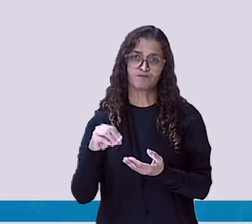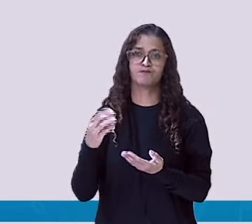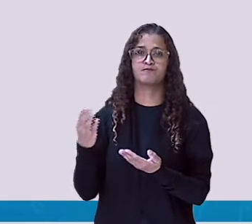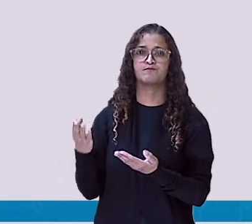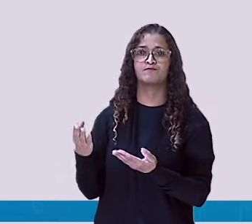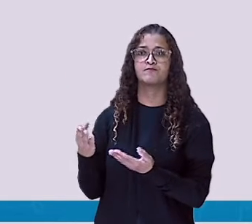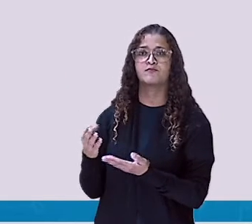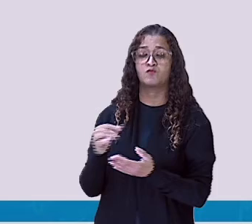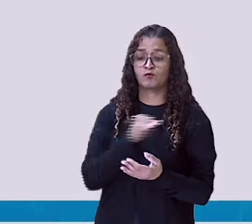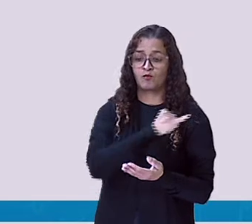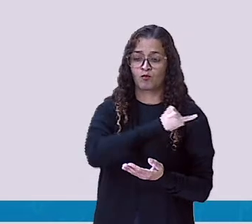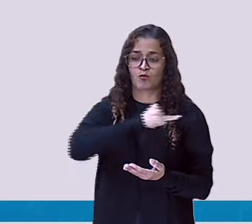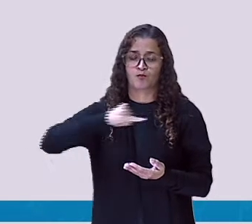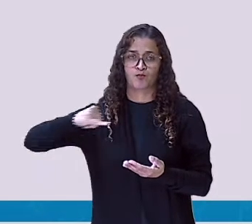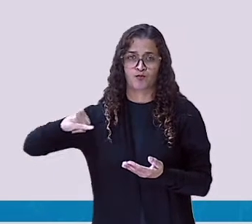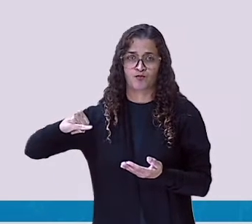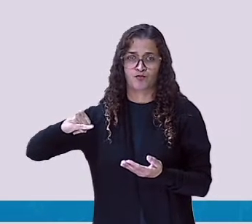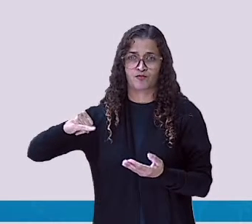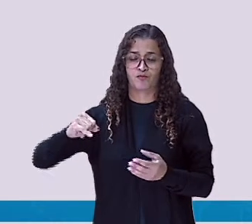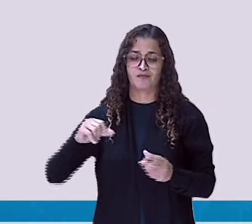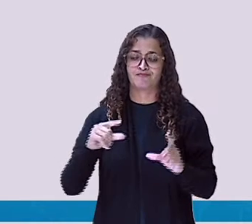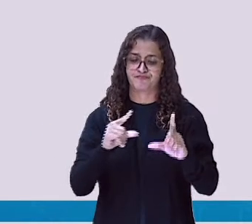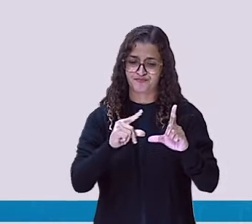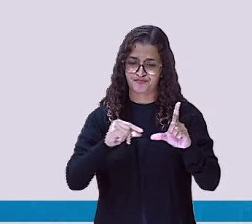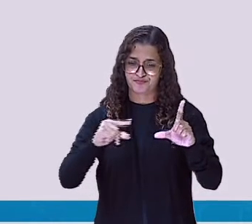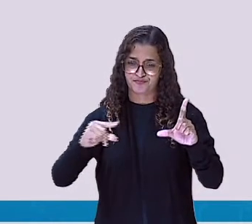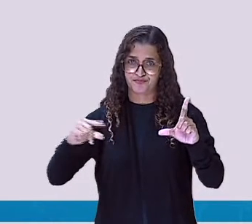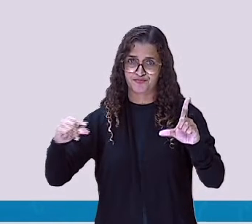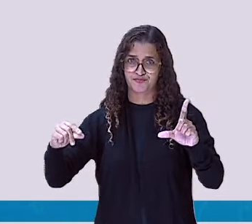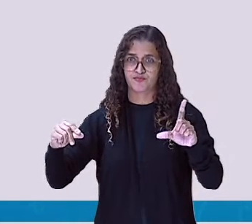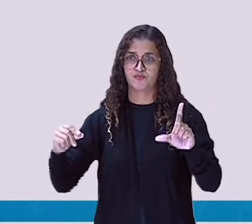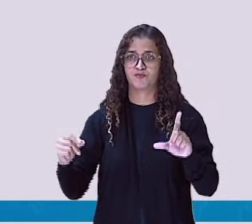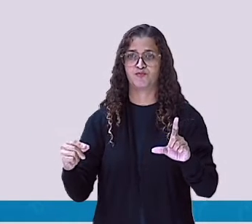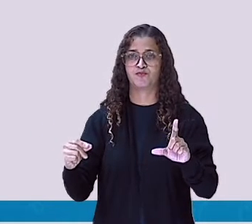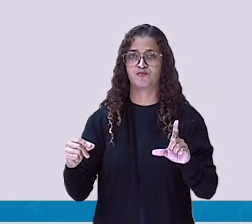Aqui na horizontal, a legenda